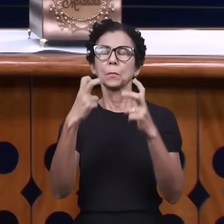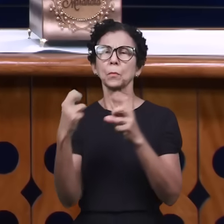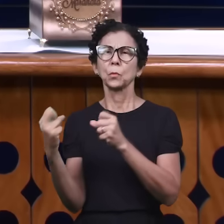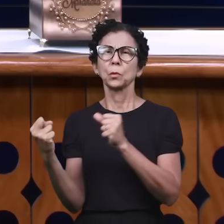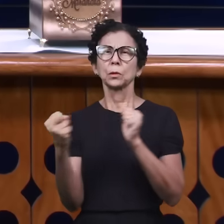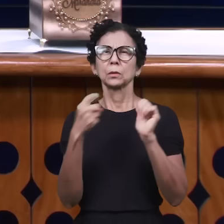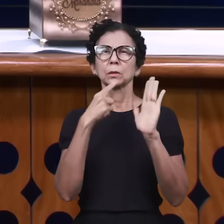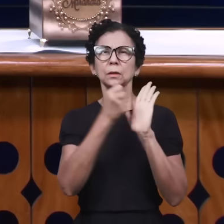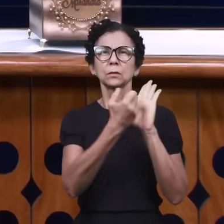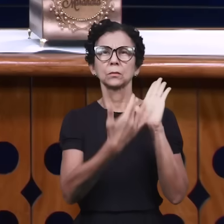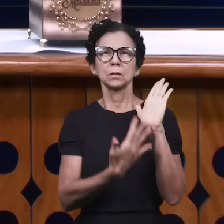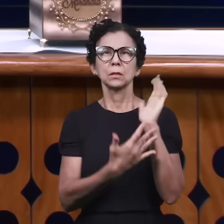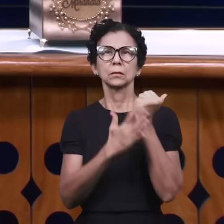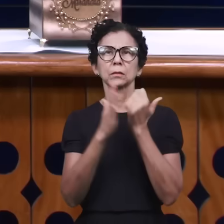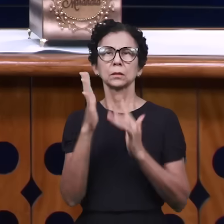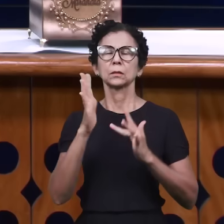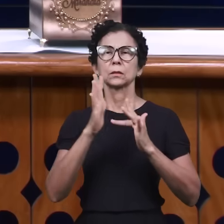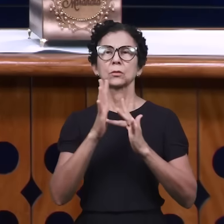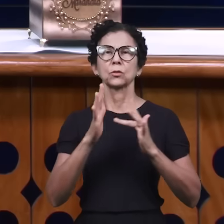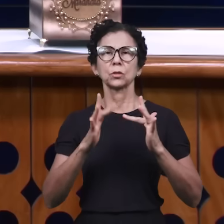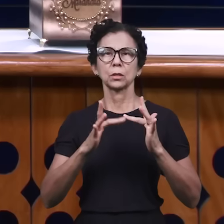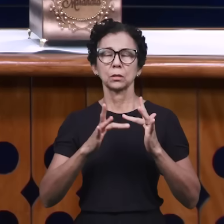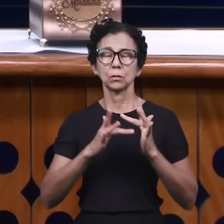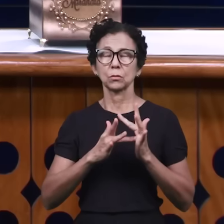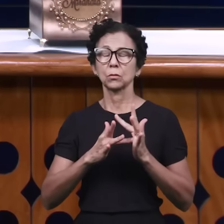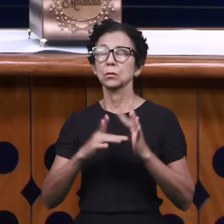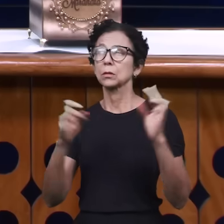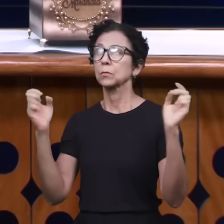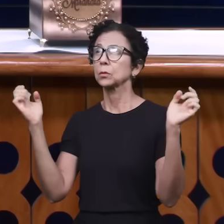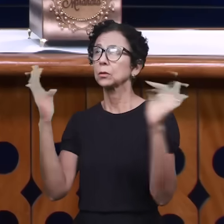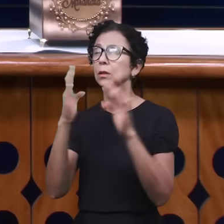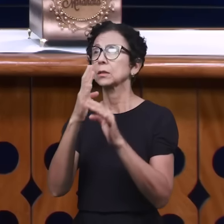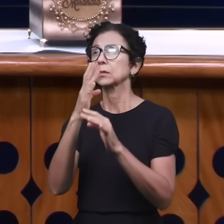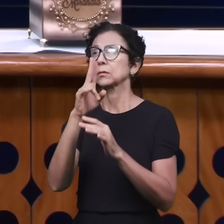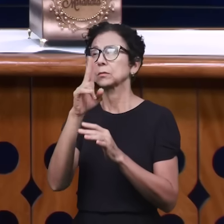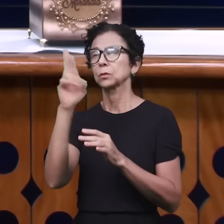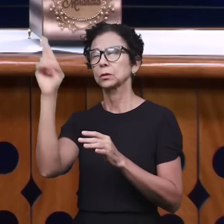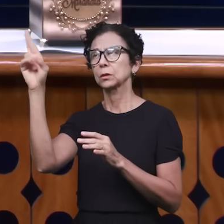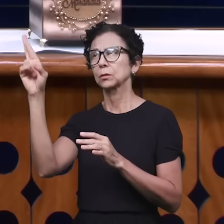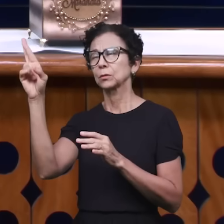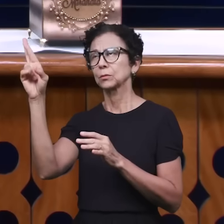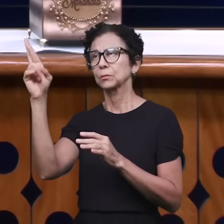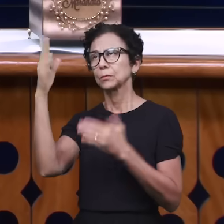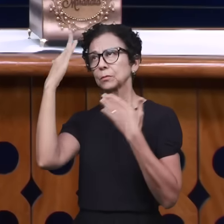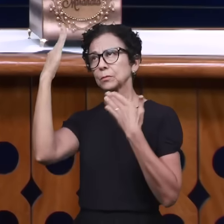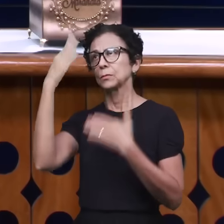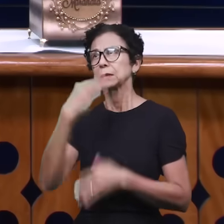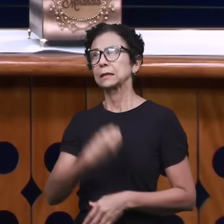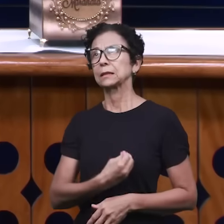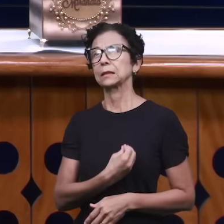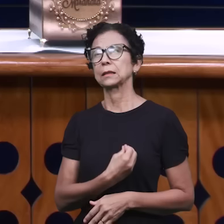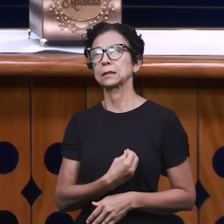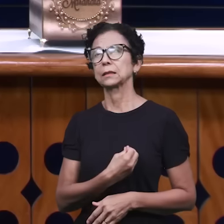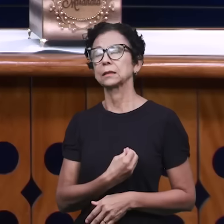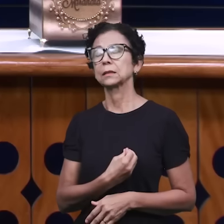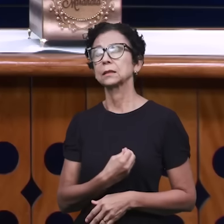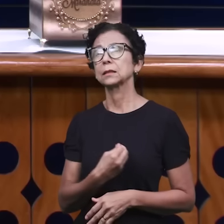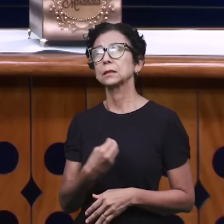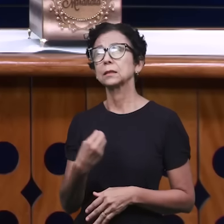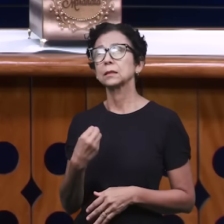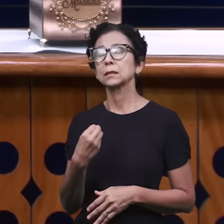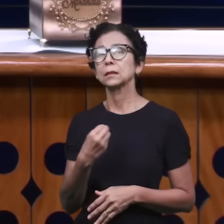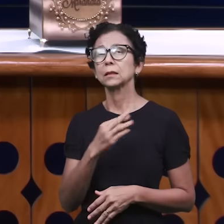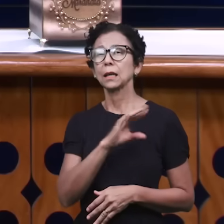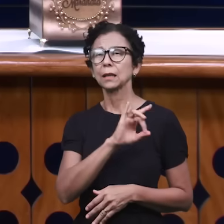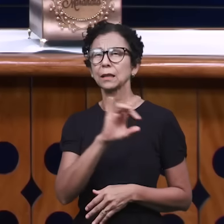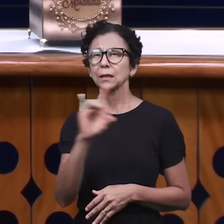pelo poder que há no sangue do Senhor Jesus. Queremos glorificar o Teu nome pela Tua presença e pedimos, Senhor Deus, que Tu nos aceites diante de